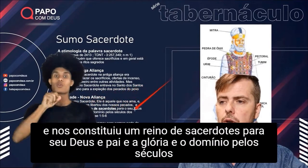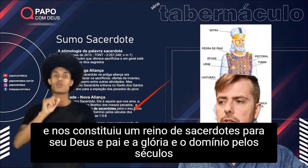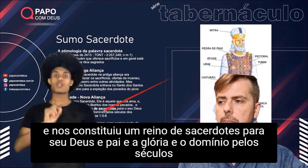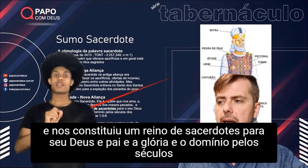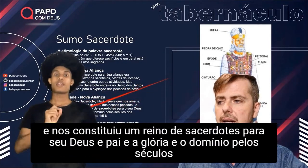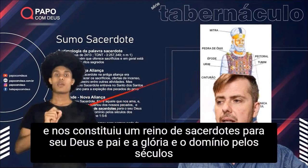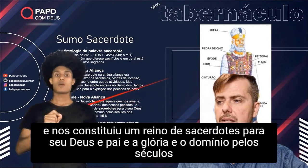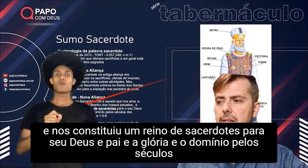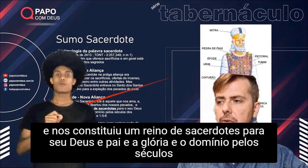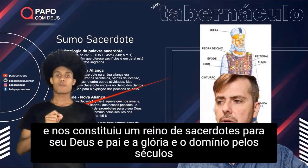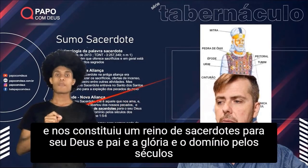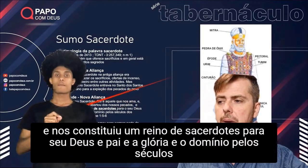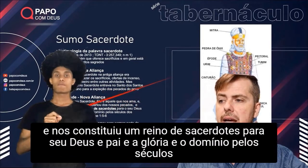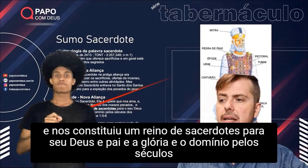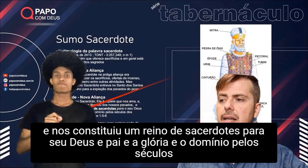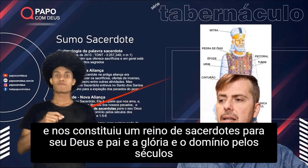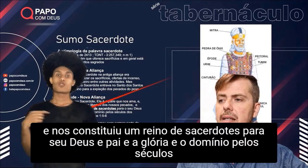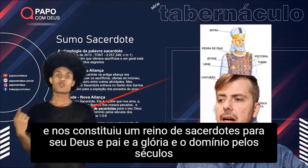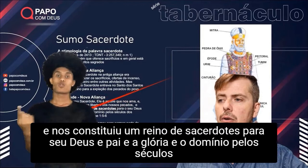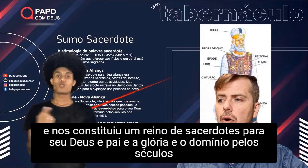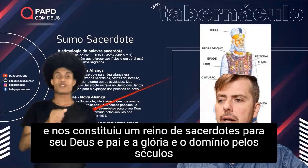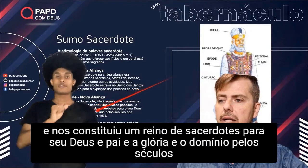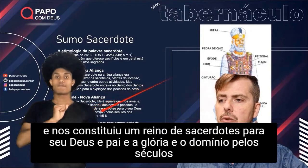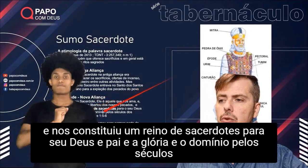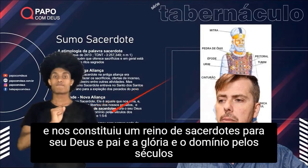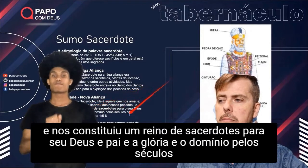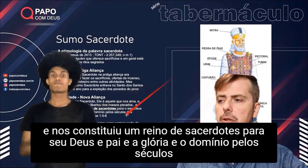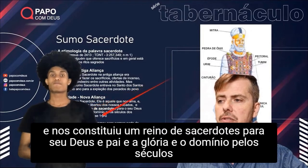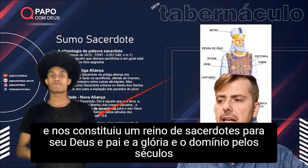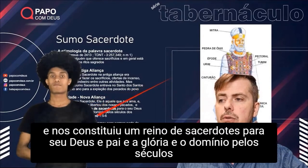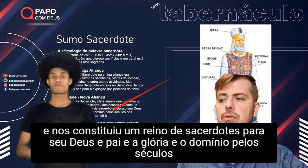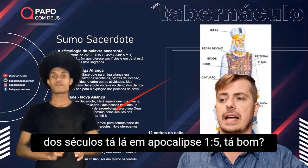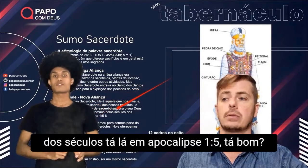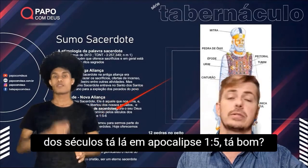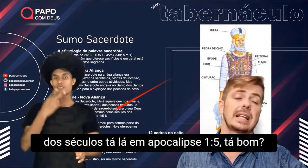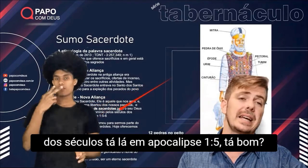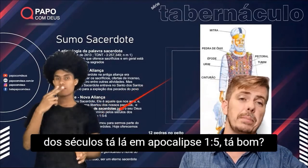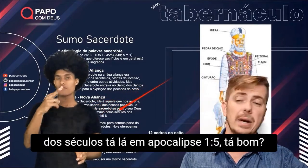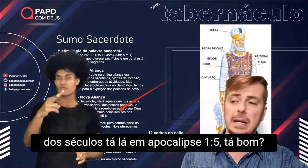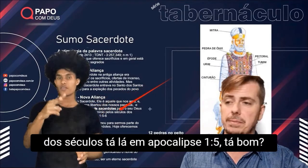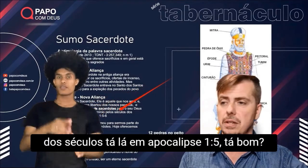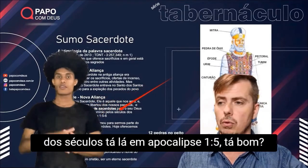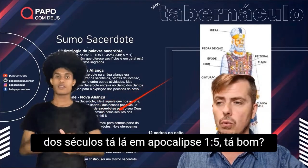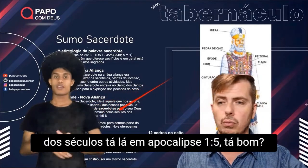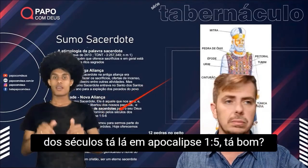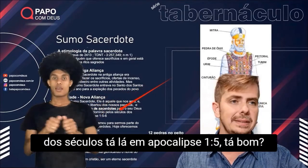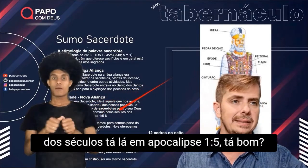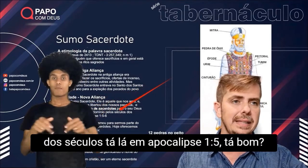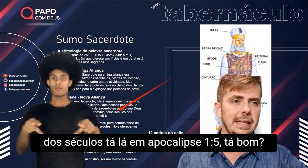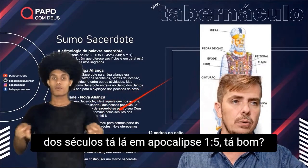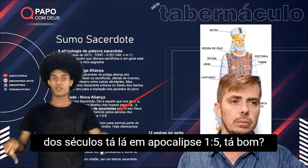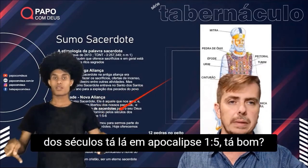de sacerdotes para seu Deus e Pai, e a glória e o domínio pelos séculos dos séculos. Está lá em Apocalipse 1:5, tá